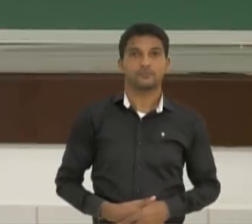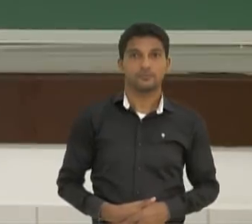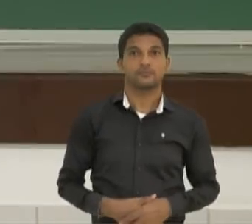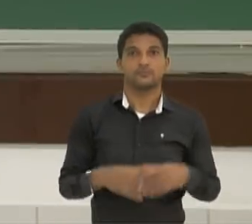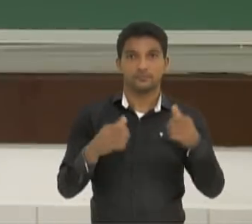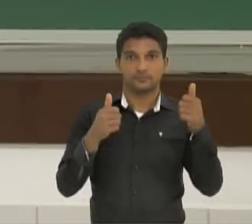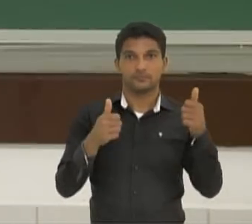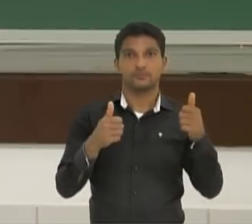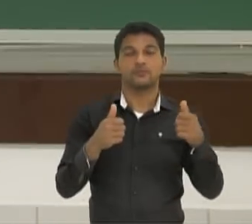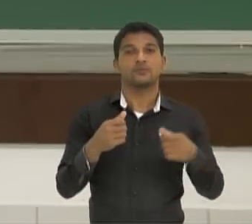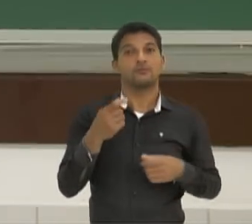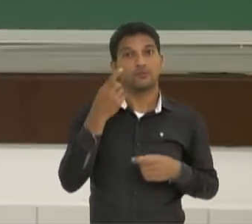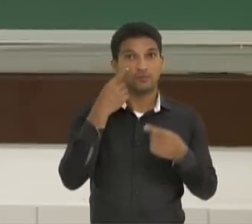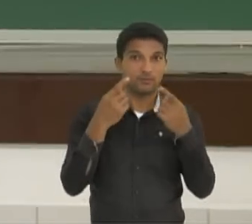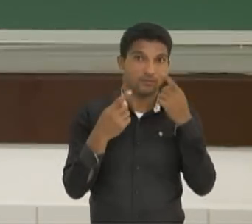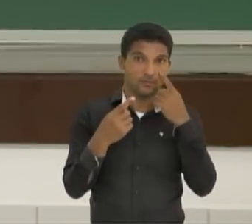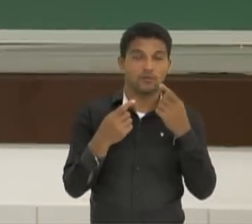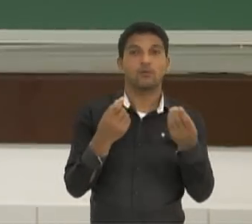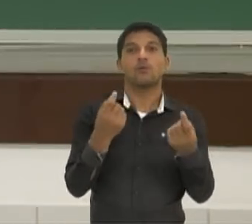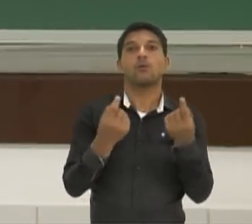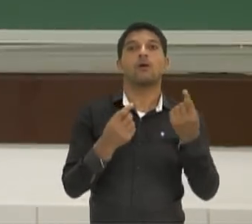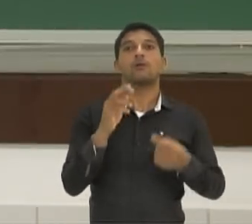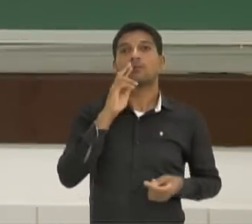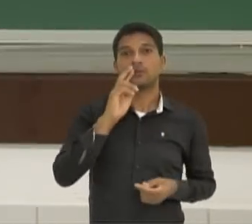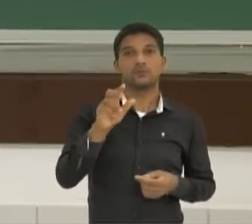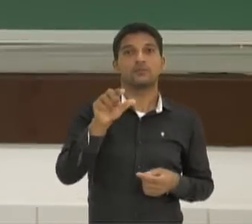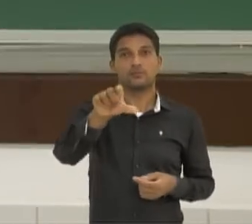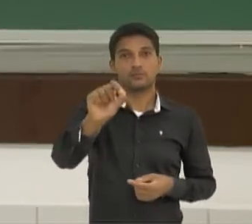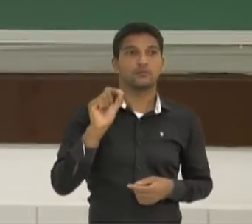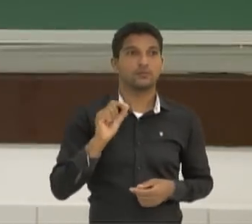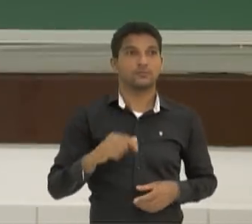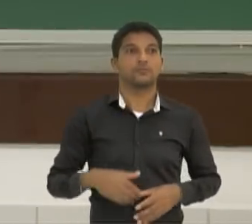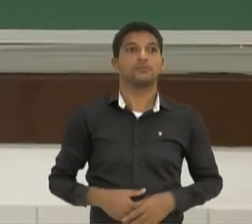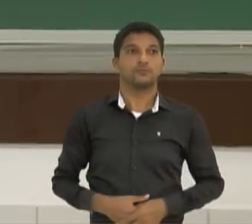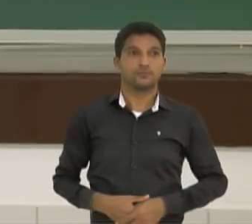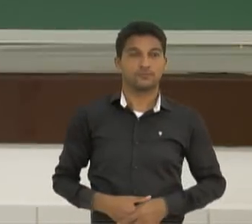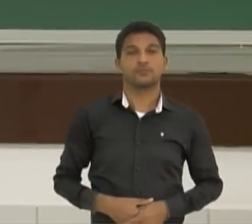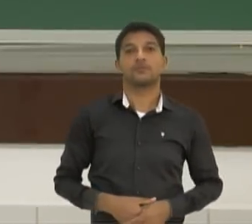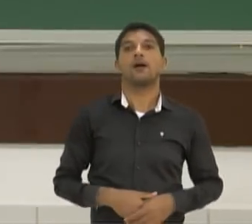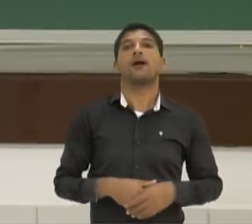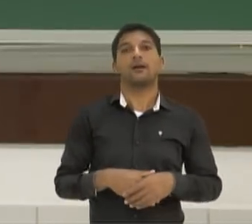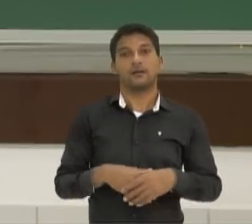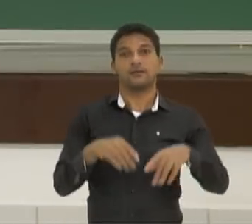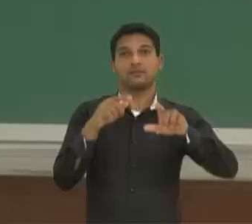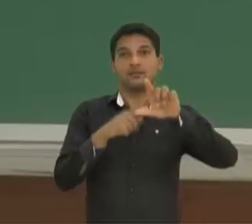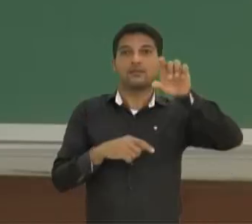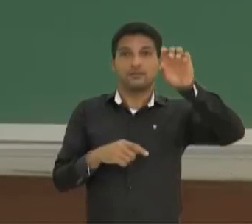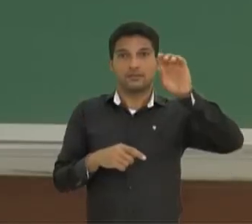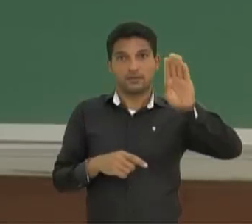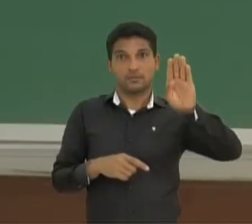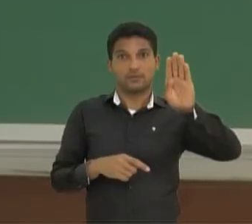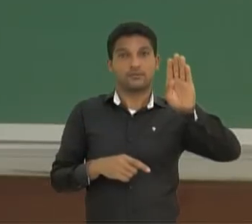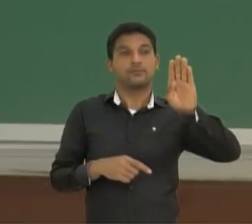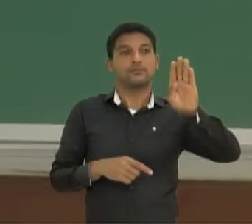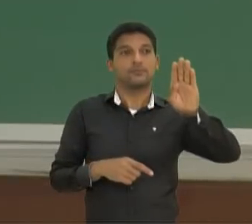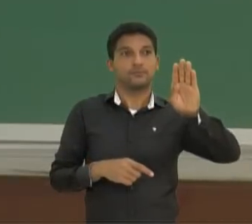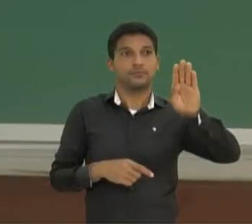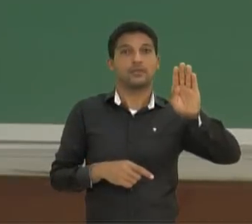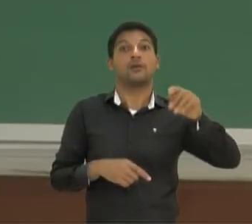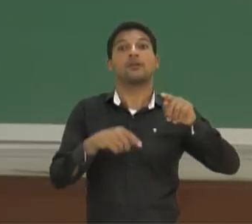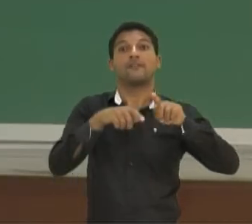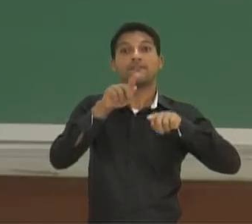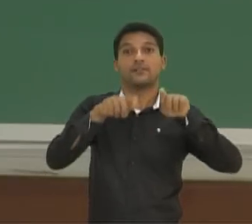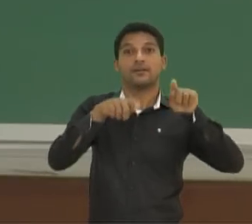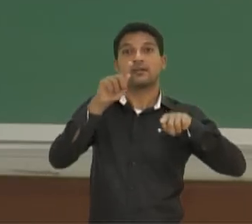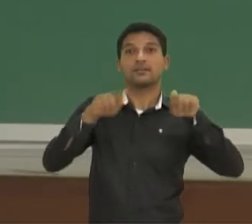E aí, galera, vamos verificar então qual alternativa vocês assinalaram? Olha lá. Então, quem considerou que esse modelo de carta apresenta uma